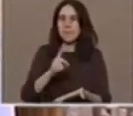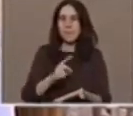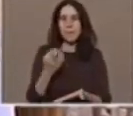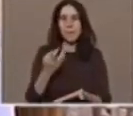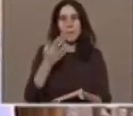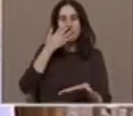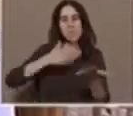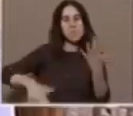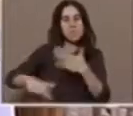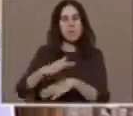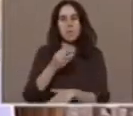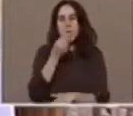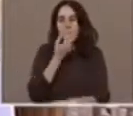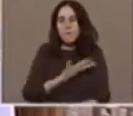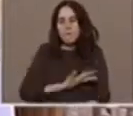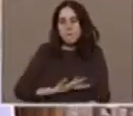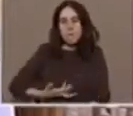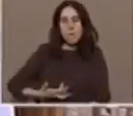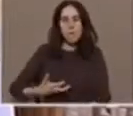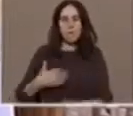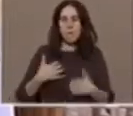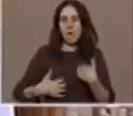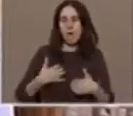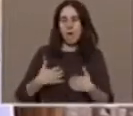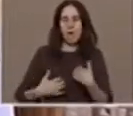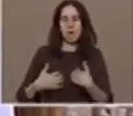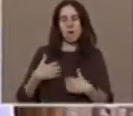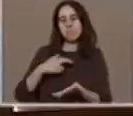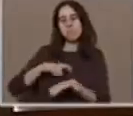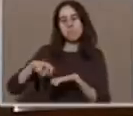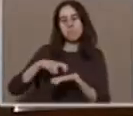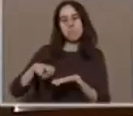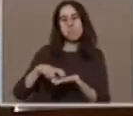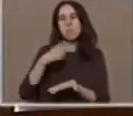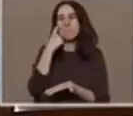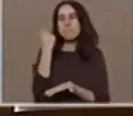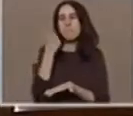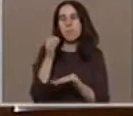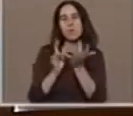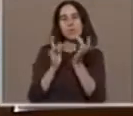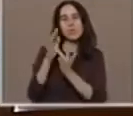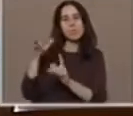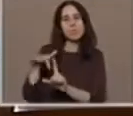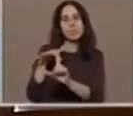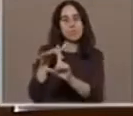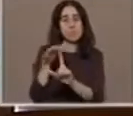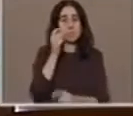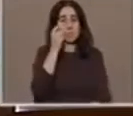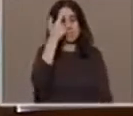de uma multidão esfomeada que procurava e seguia Jesus. O Mestre,